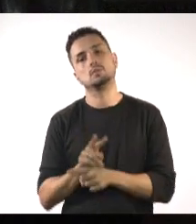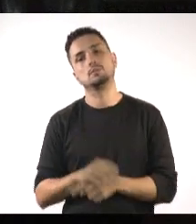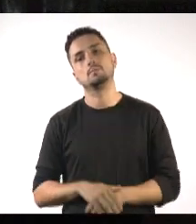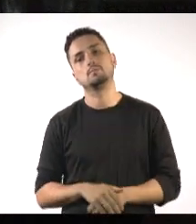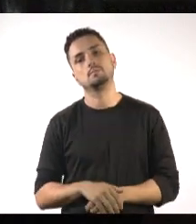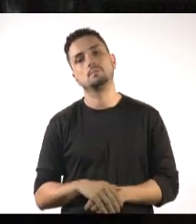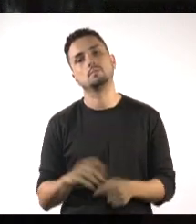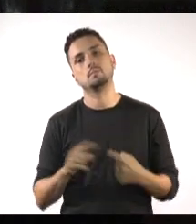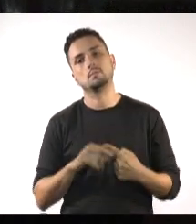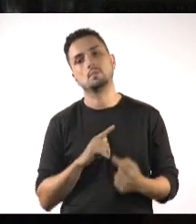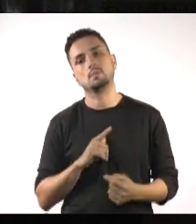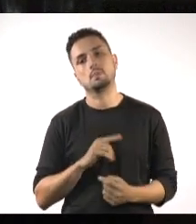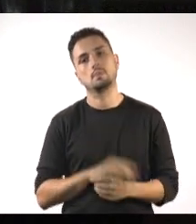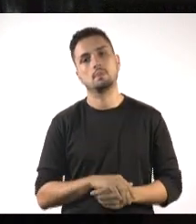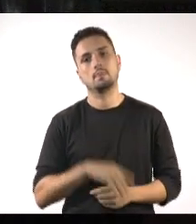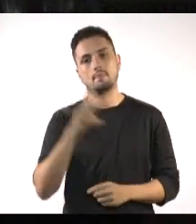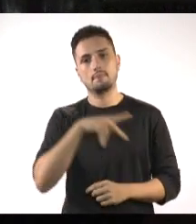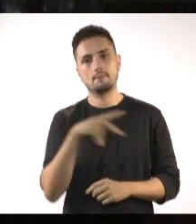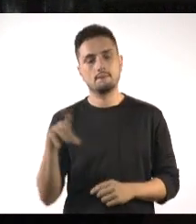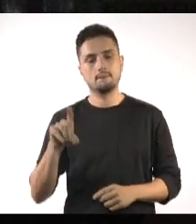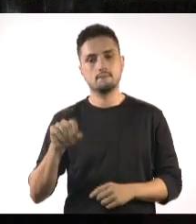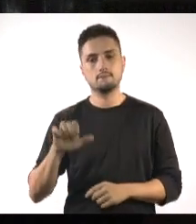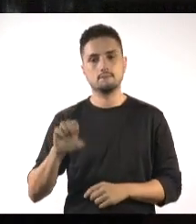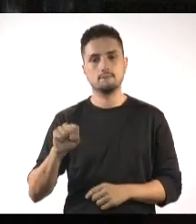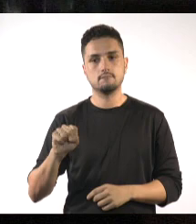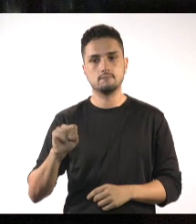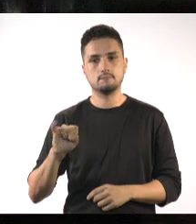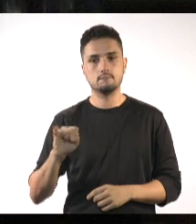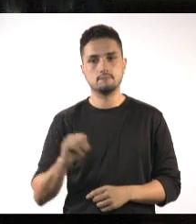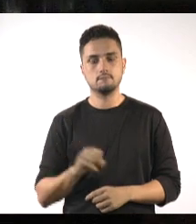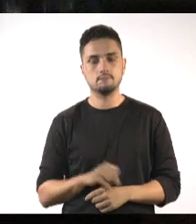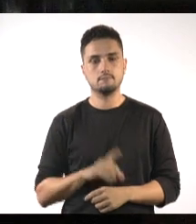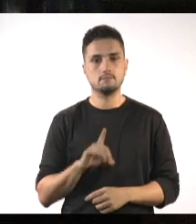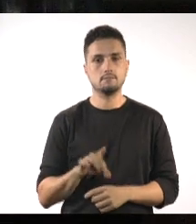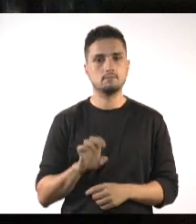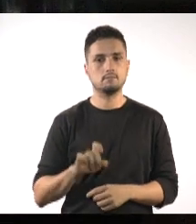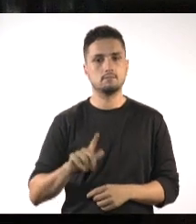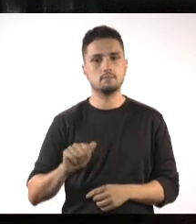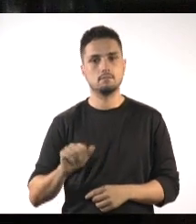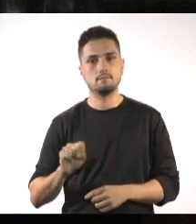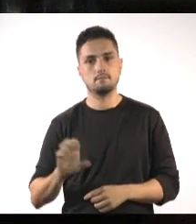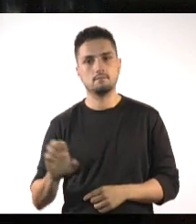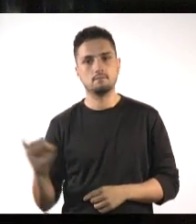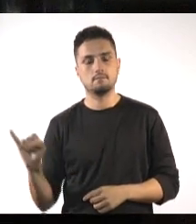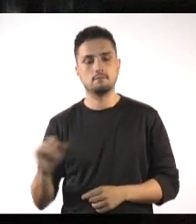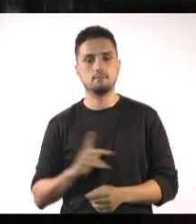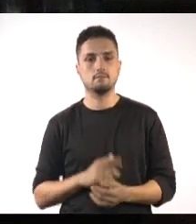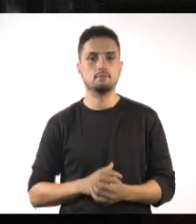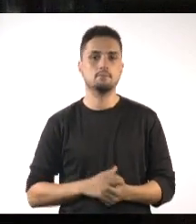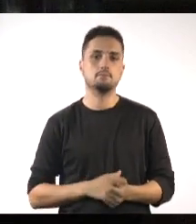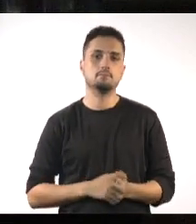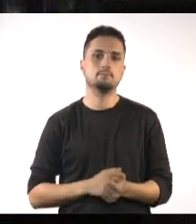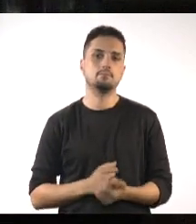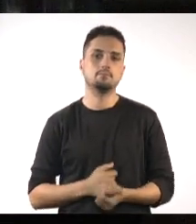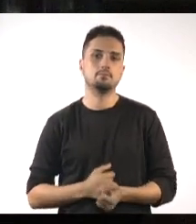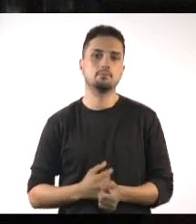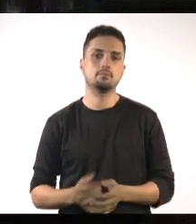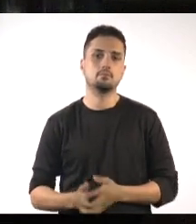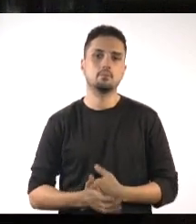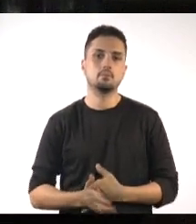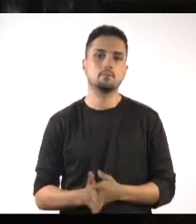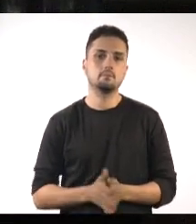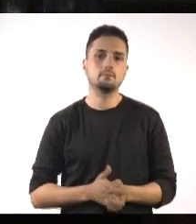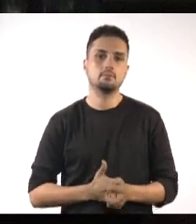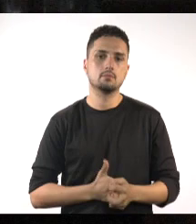da pastoral do Degase, que se é feita no Degase. Os menores que estão em situação